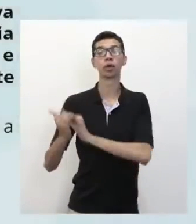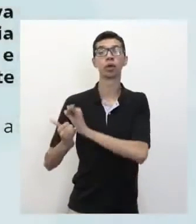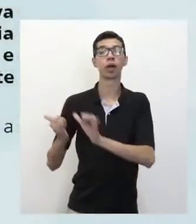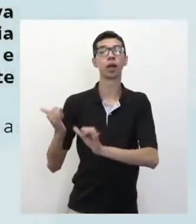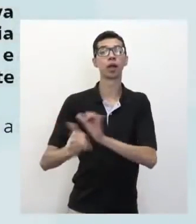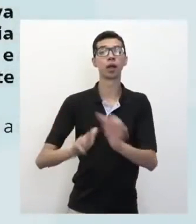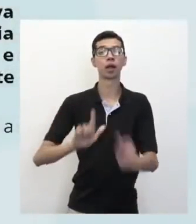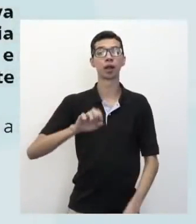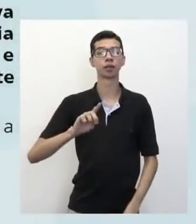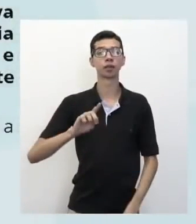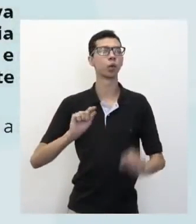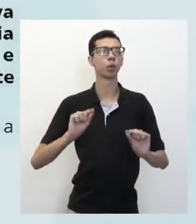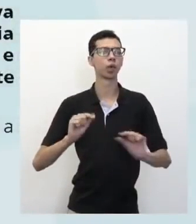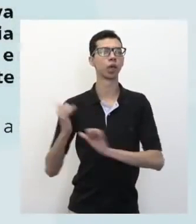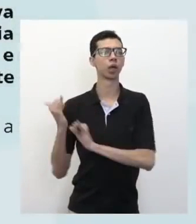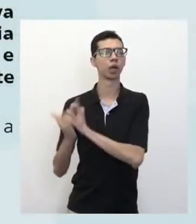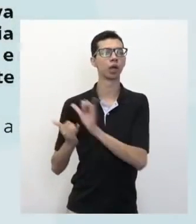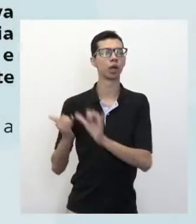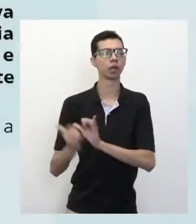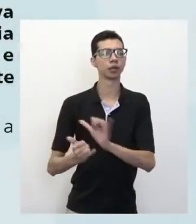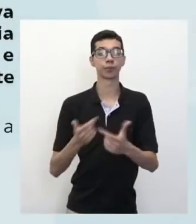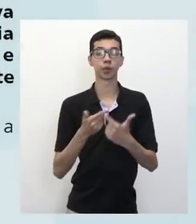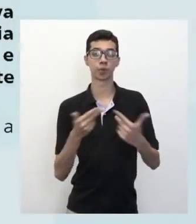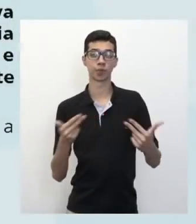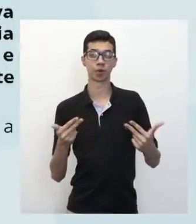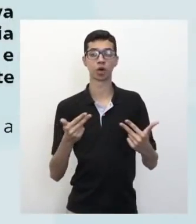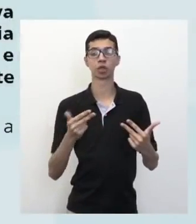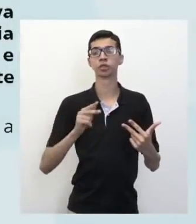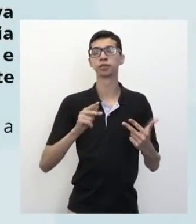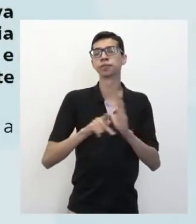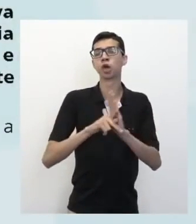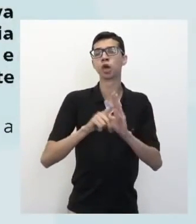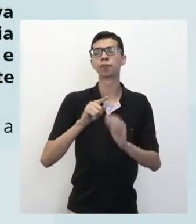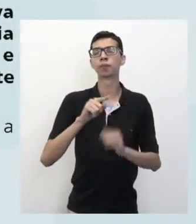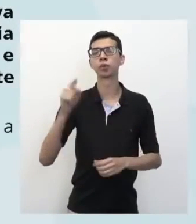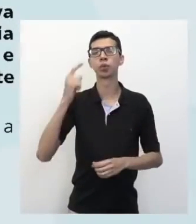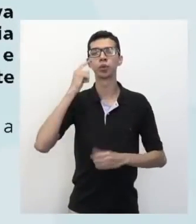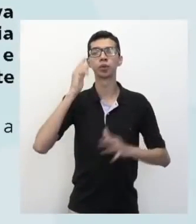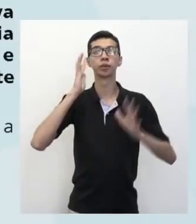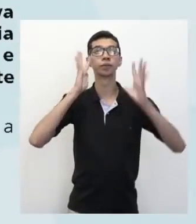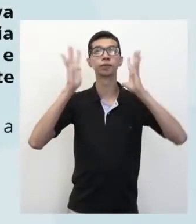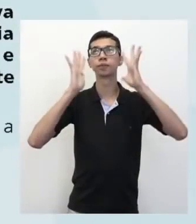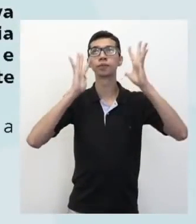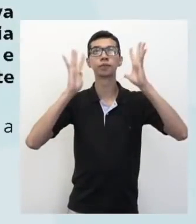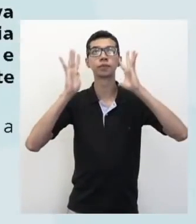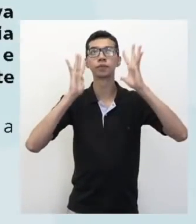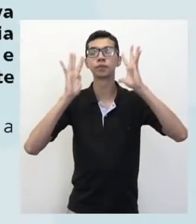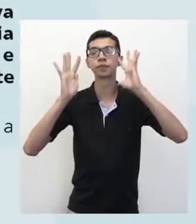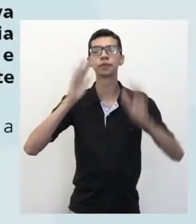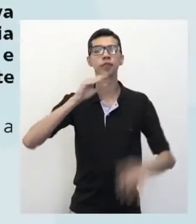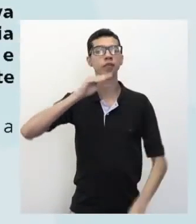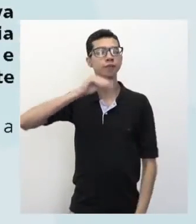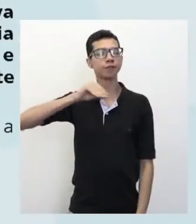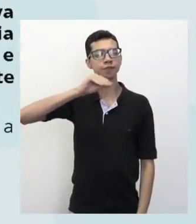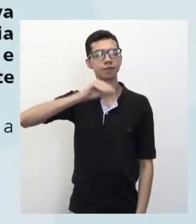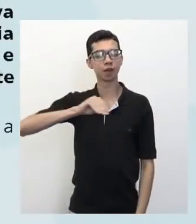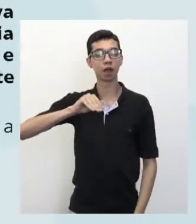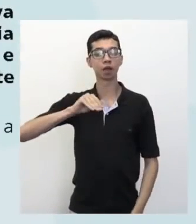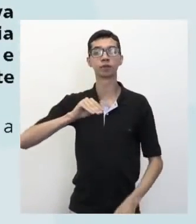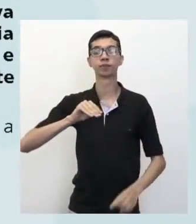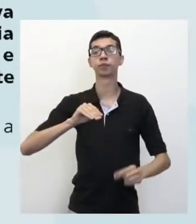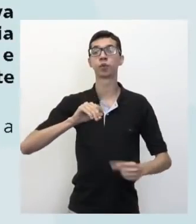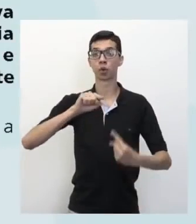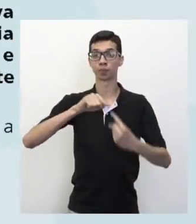uma narrativa fictícia, fantasiosa, produto da imaginação e pertencente à tradição oral. Objetiva a explicar